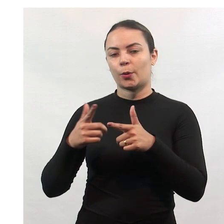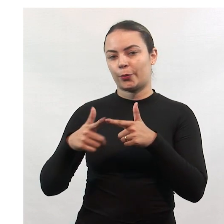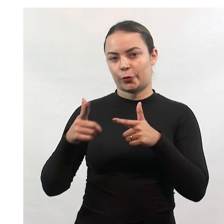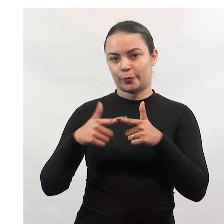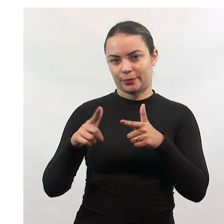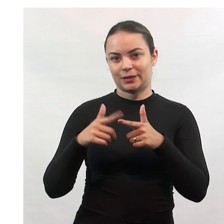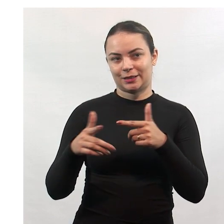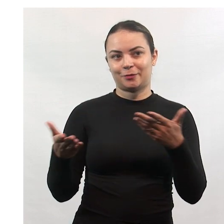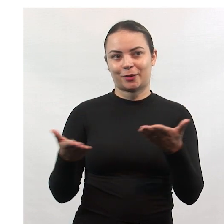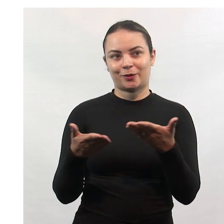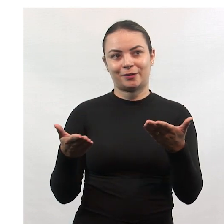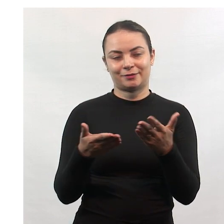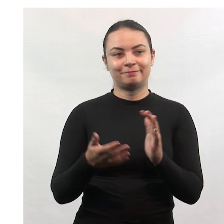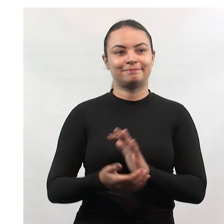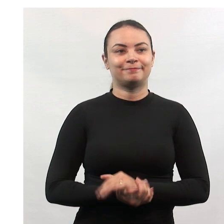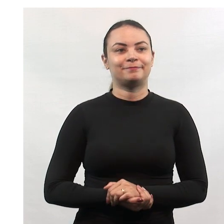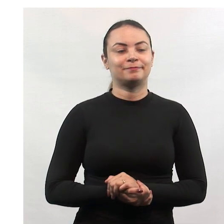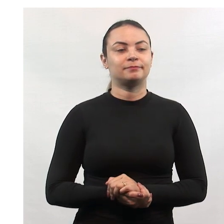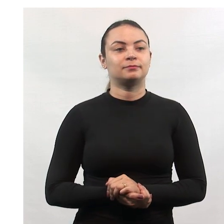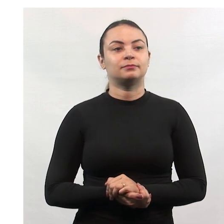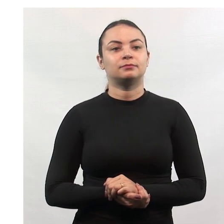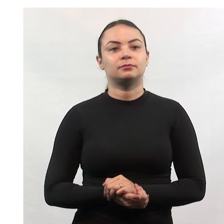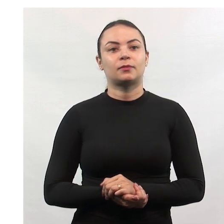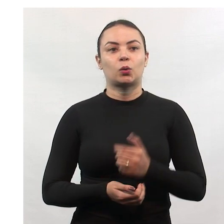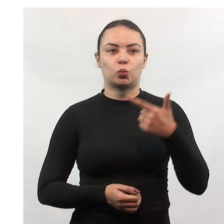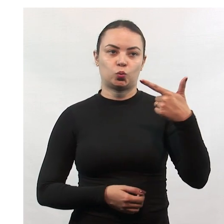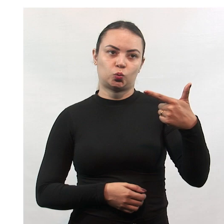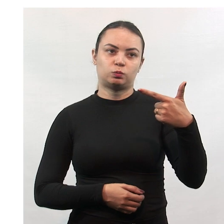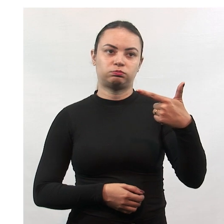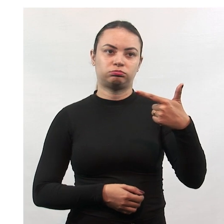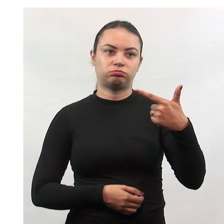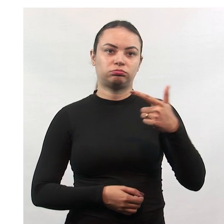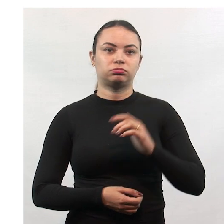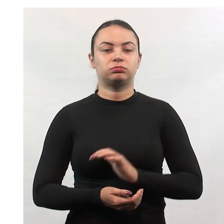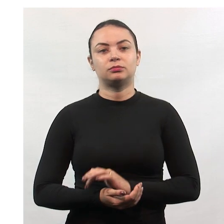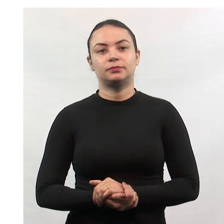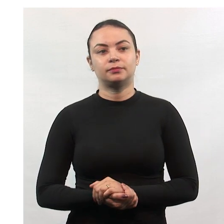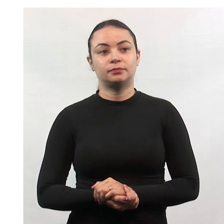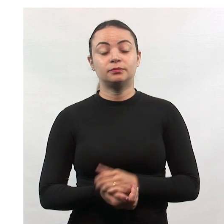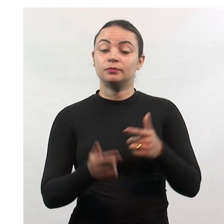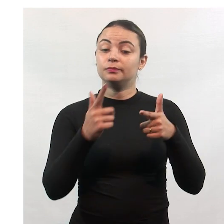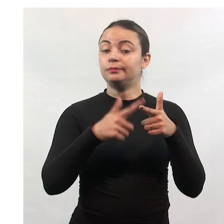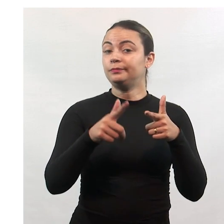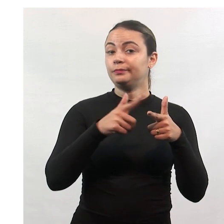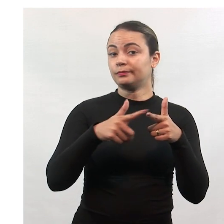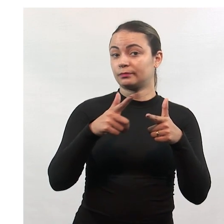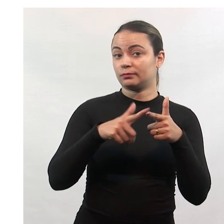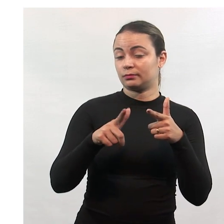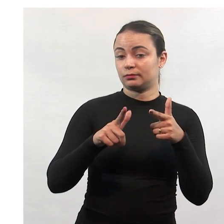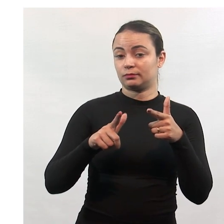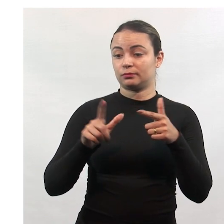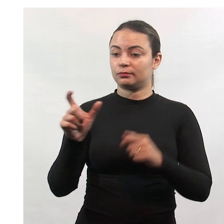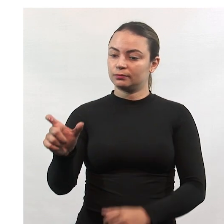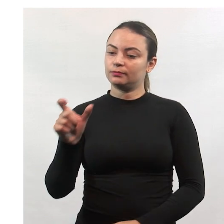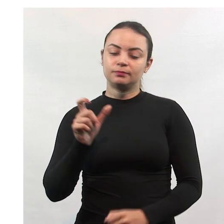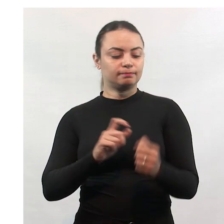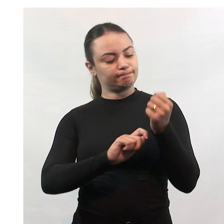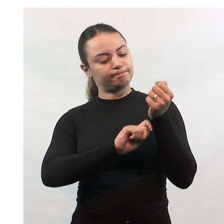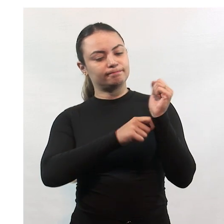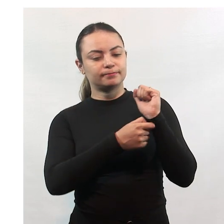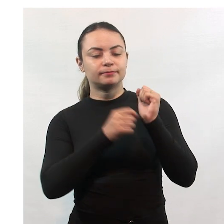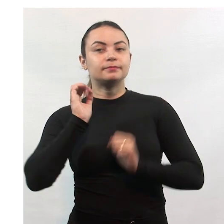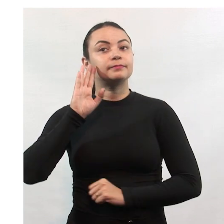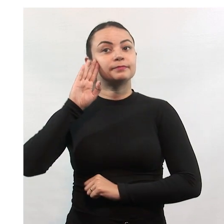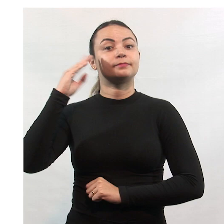do problema. Então, a formulação do problema, ele traz as questões chaves e as questões auxiliares da pesquisa,